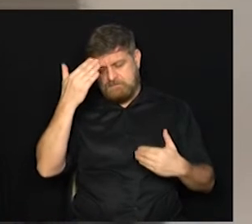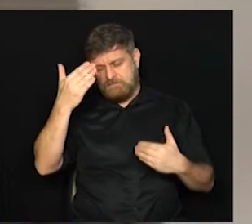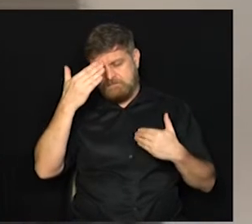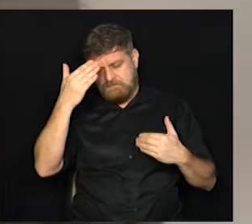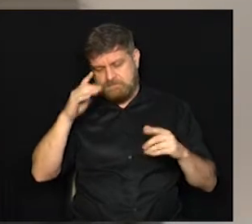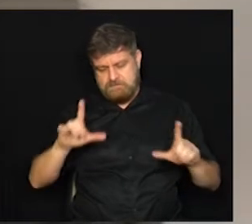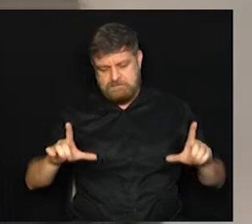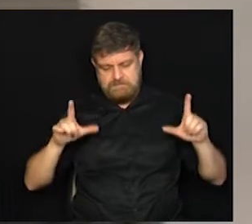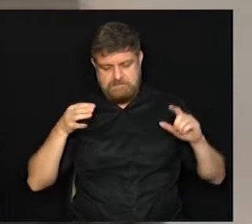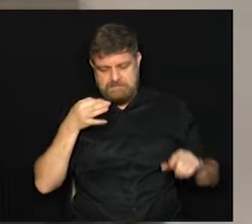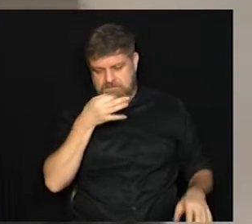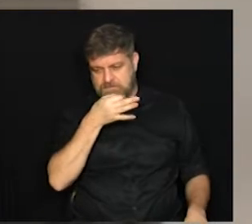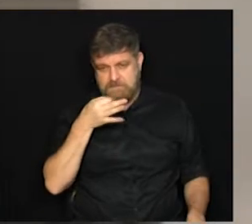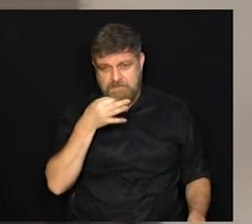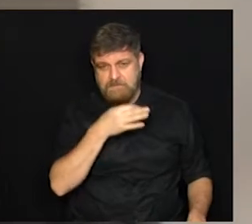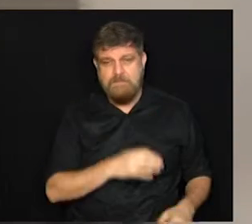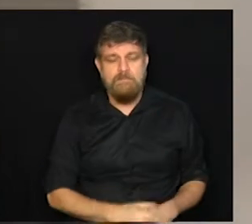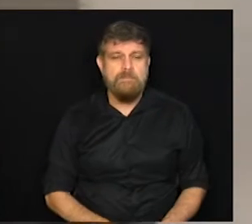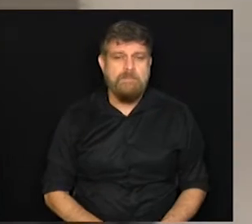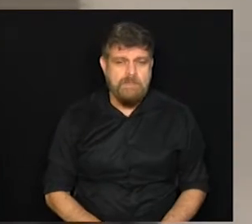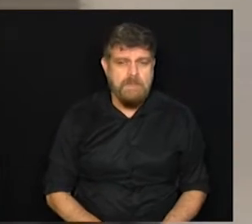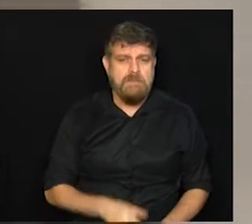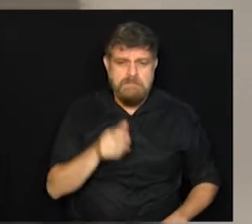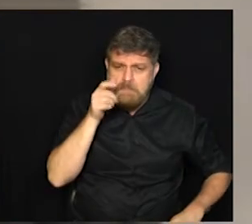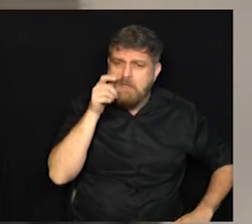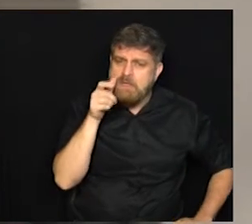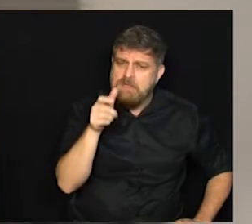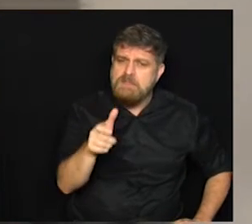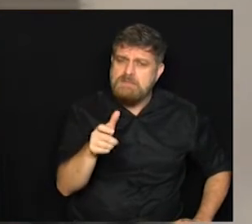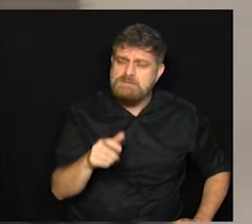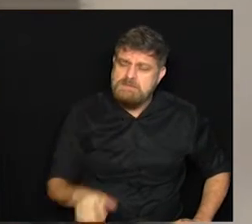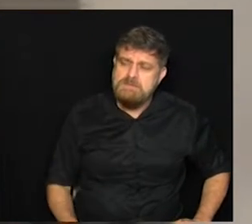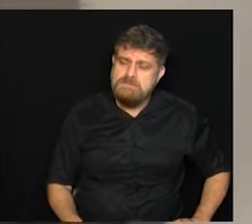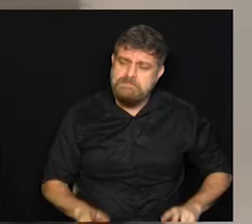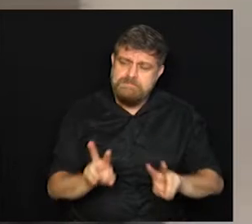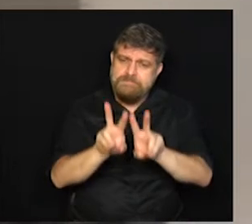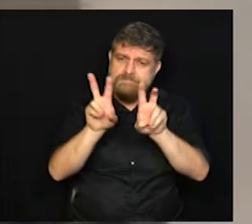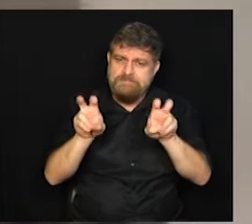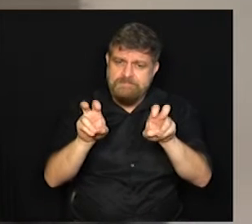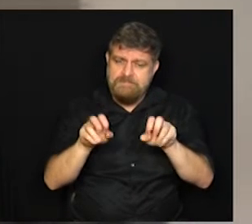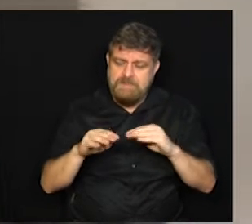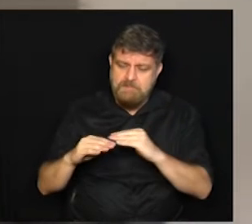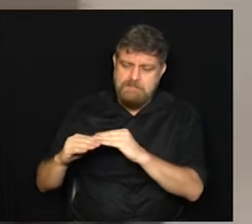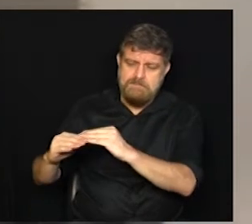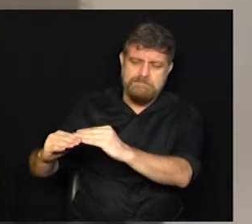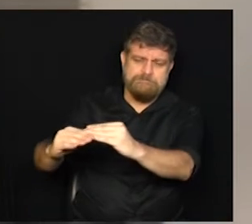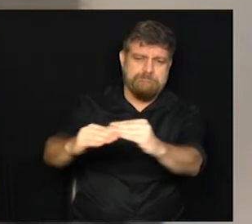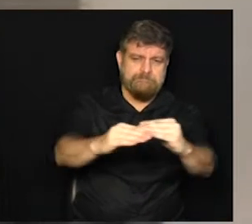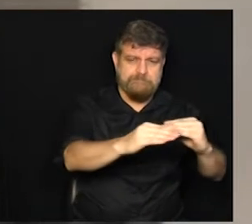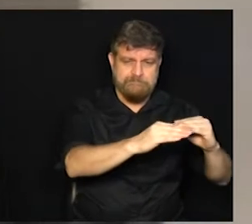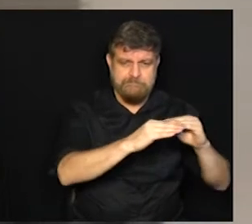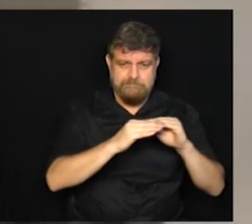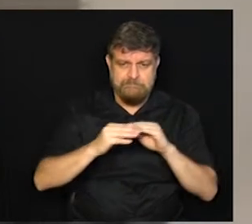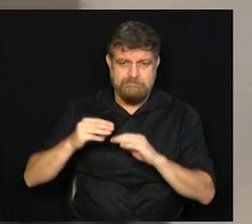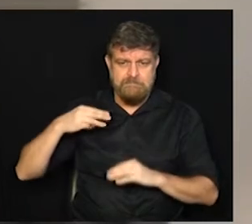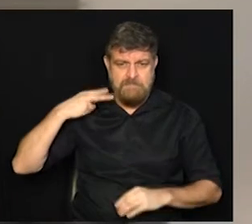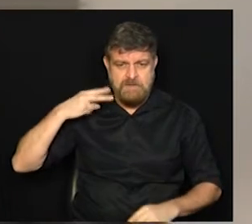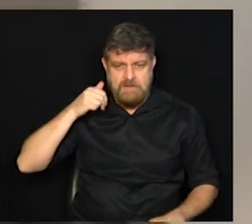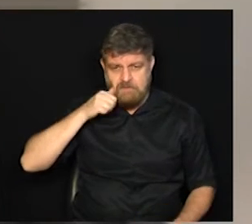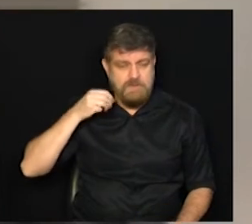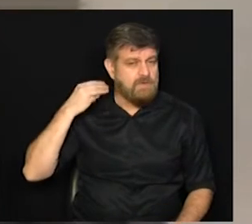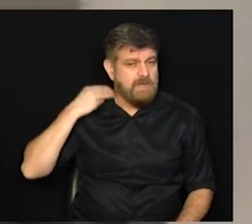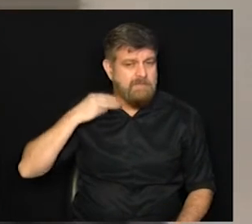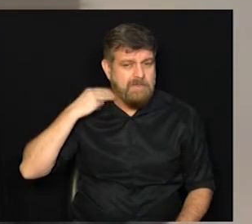espaço. É interessante esse questionamento em relação à equidade, né, apresentado pela Mariana.